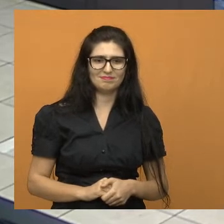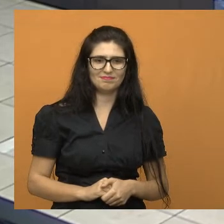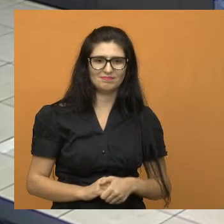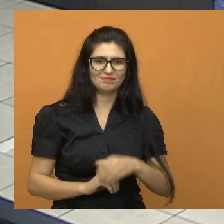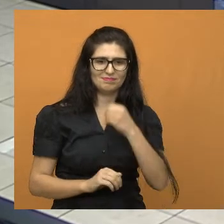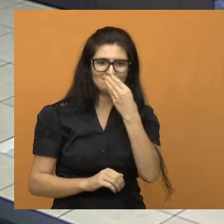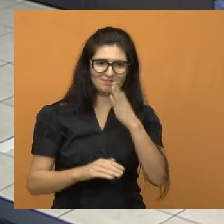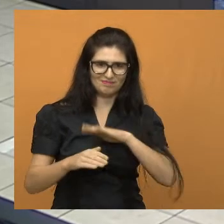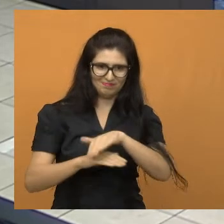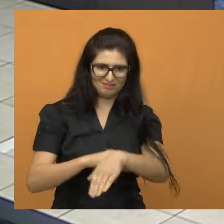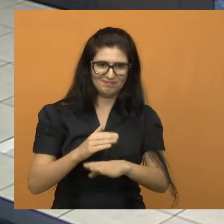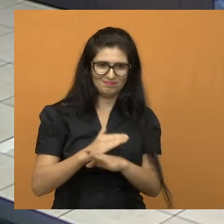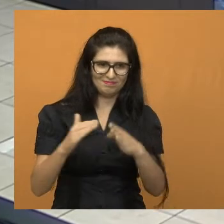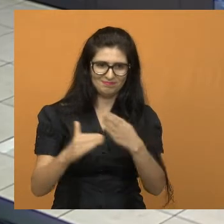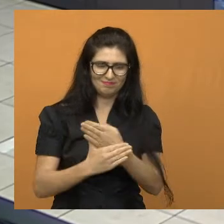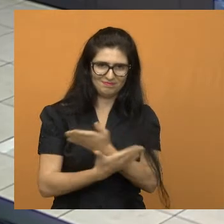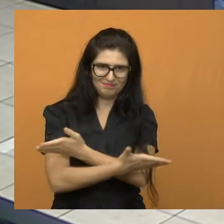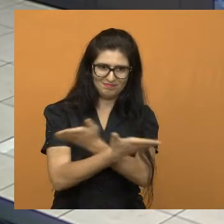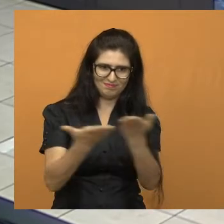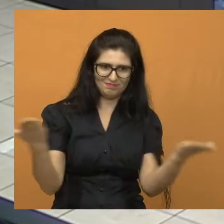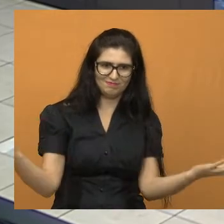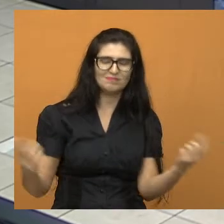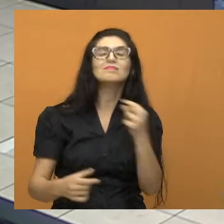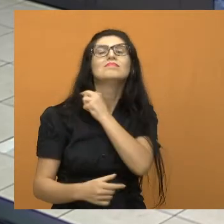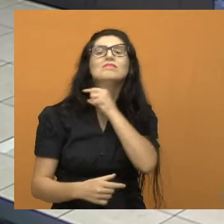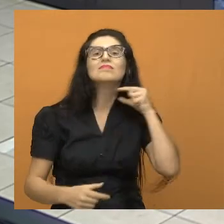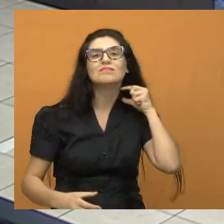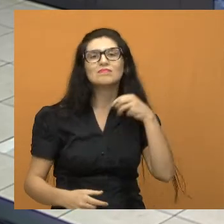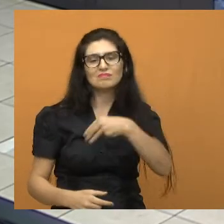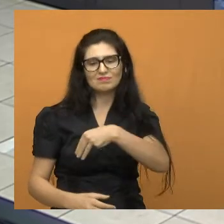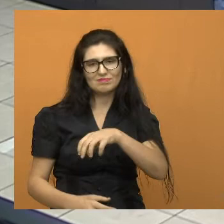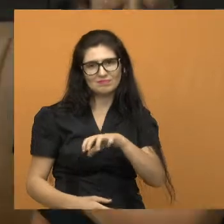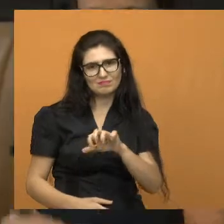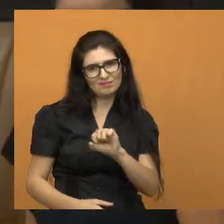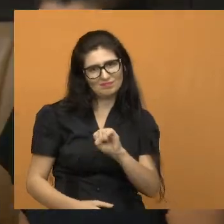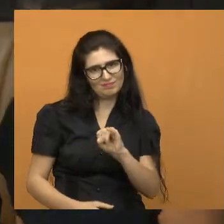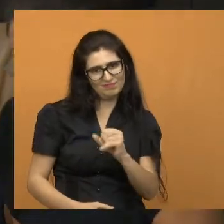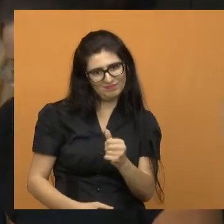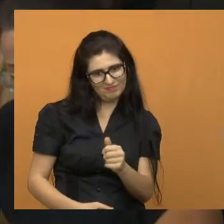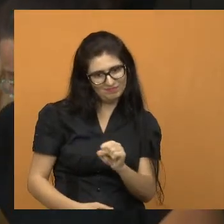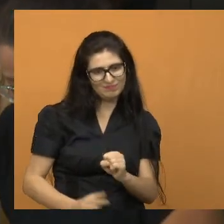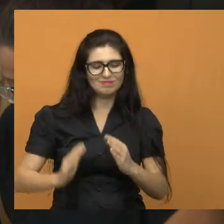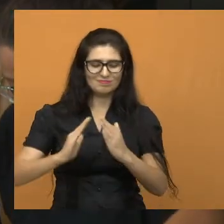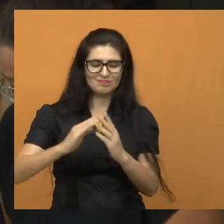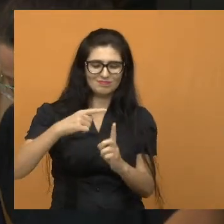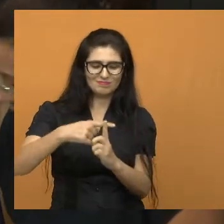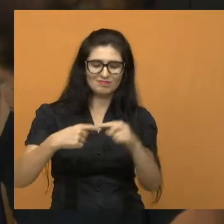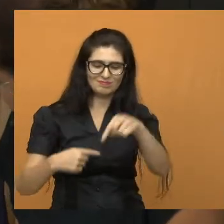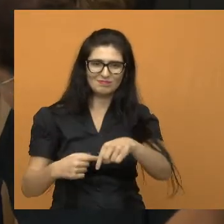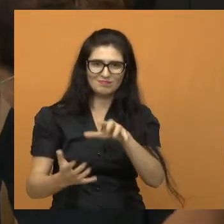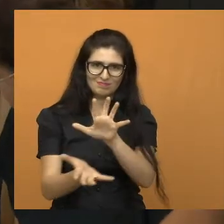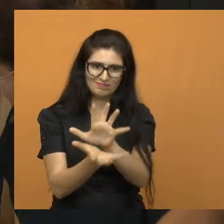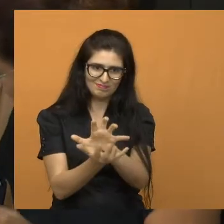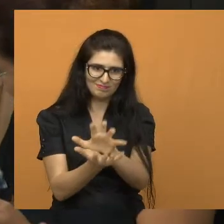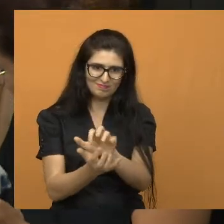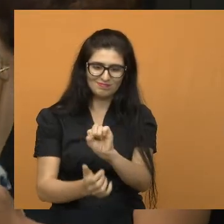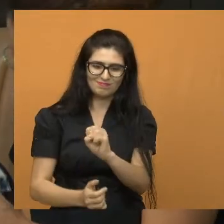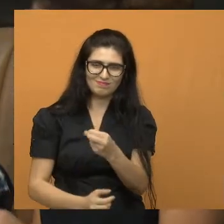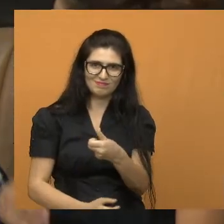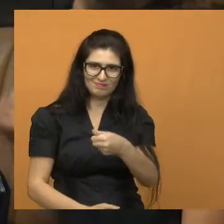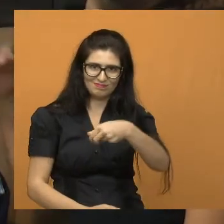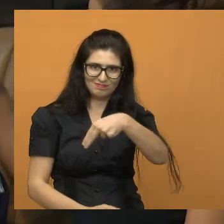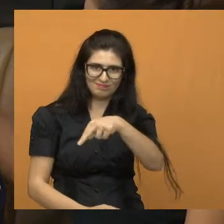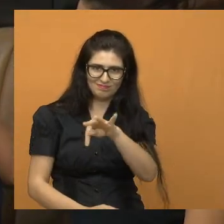Boa noite a todos. Eu sou o Padre Messias, da Paróquia Santa Cecília, aqui em Jacareí. Eu achei muito bonita